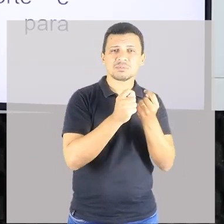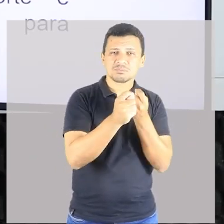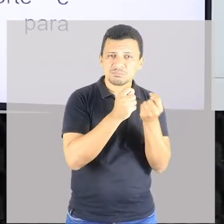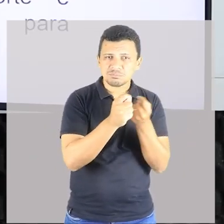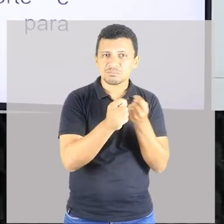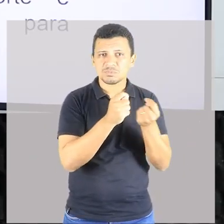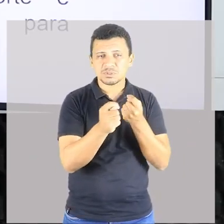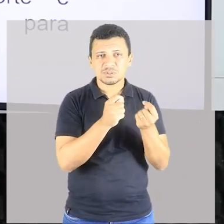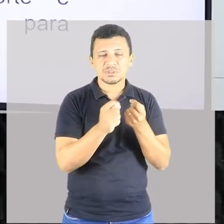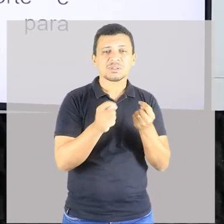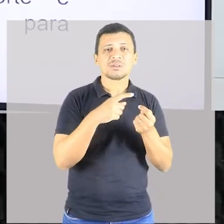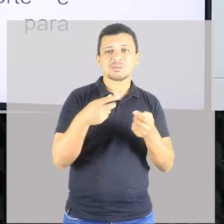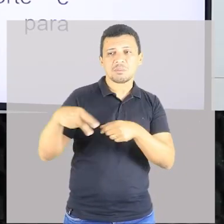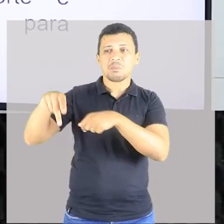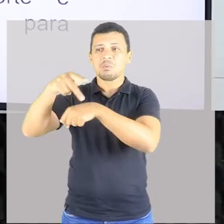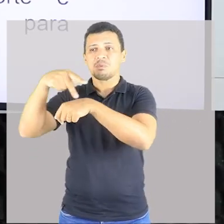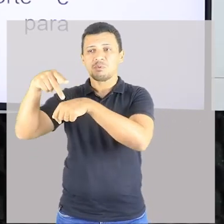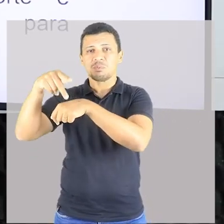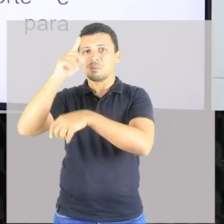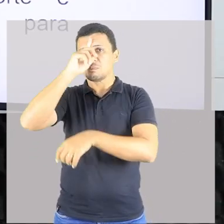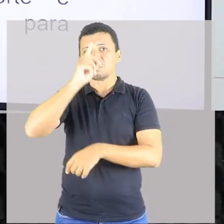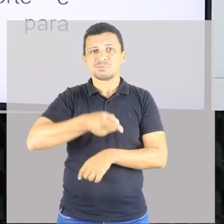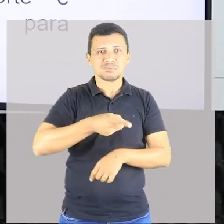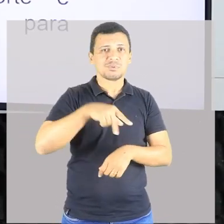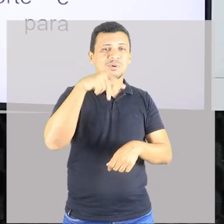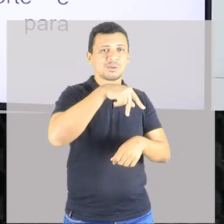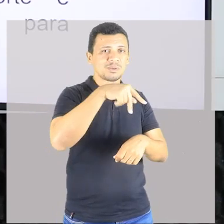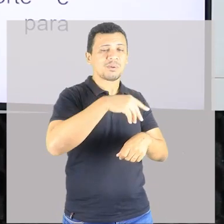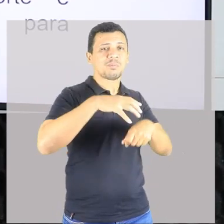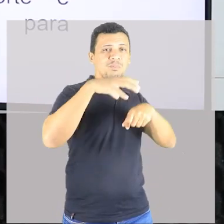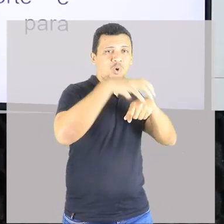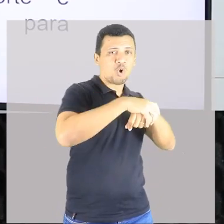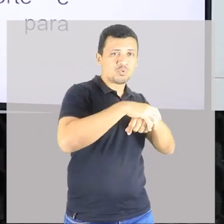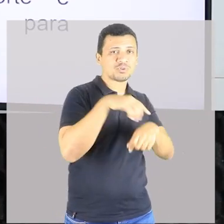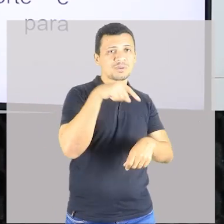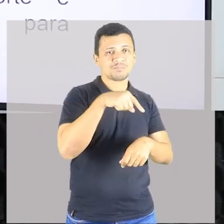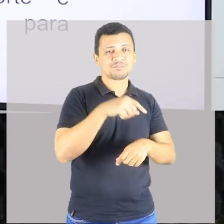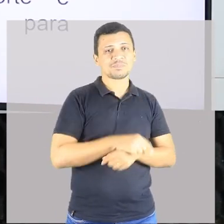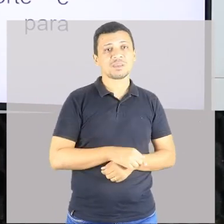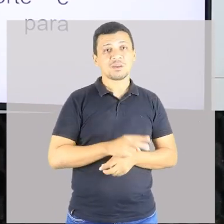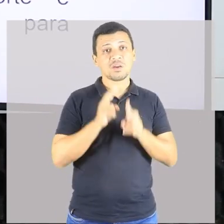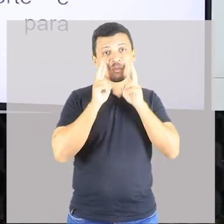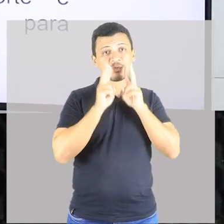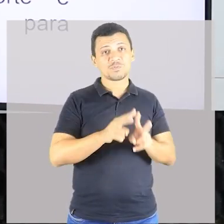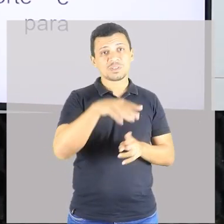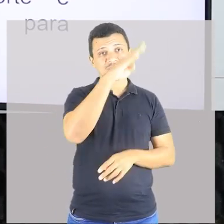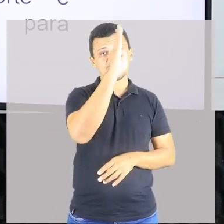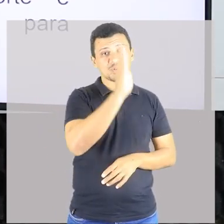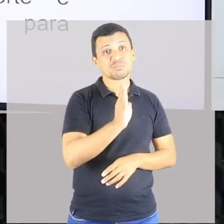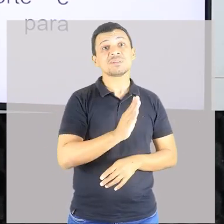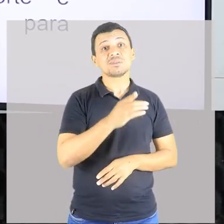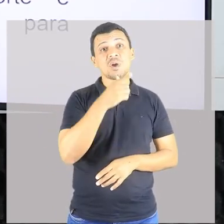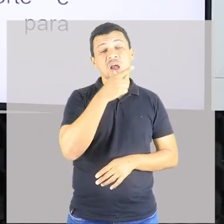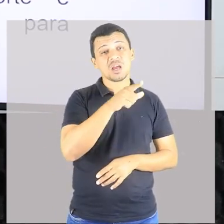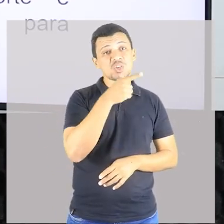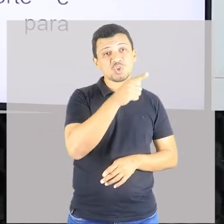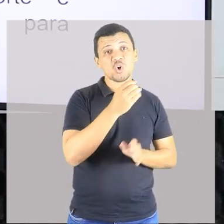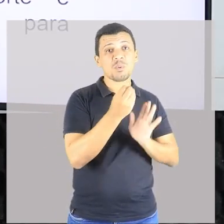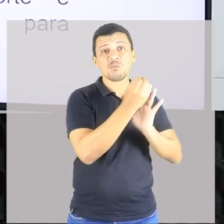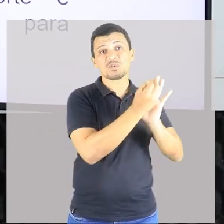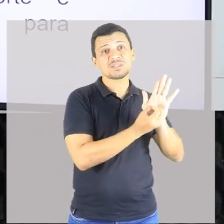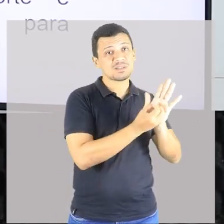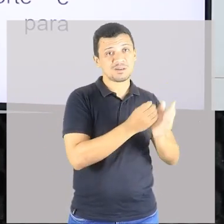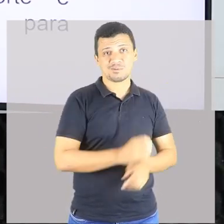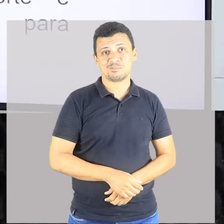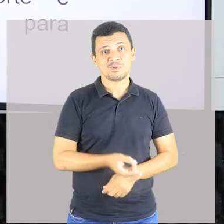clara, metrópoles-colônias, e, consequentemente, uma troca cultural. Olha o Brasil, por exemplo, o nosso idioma oficial, os nossos traços